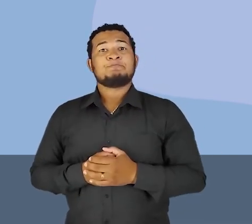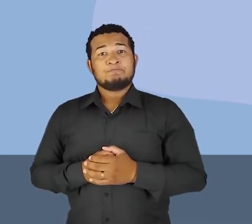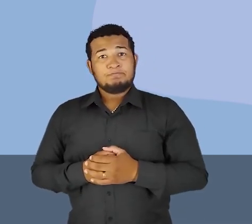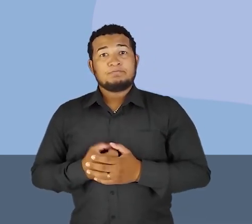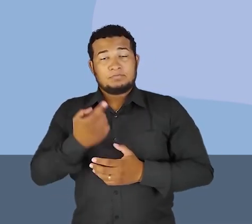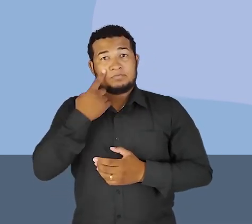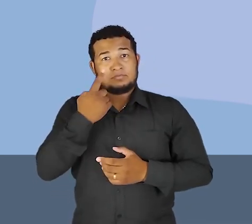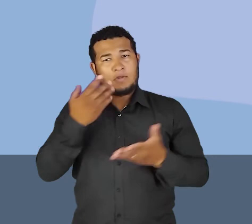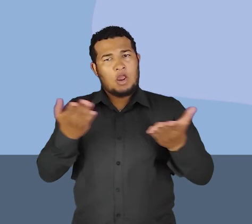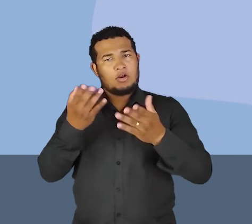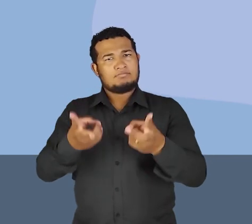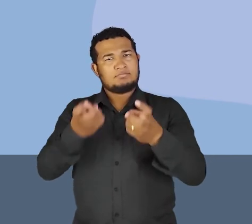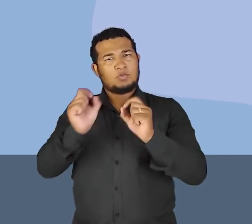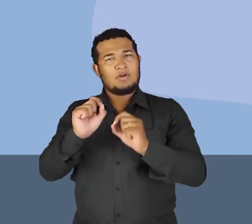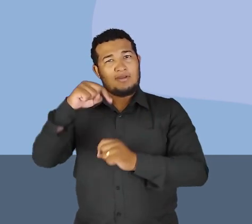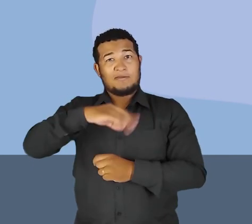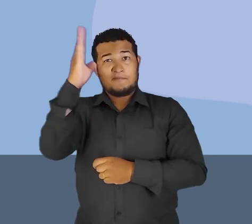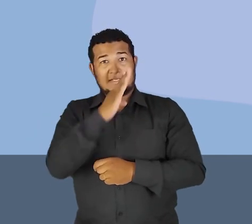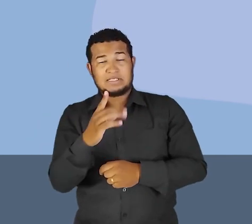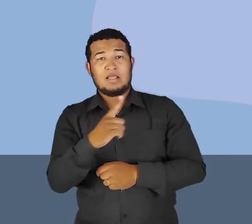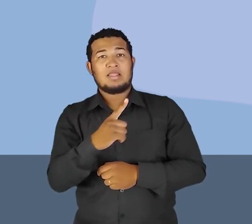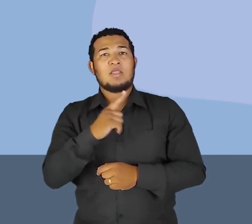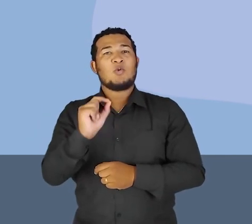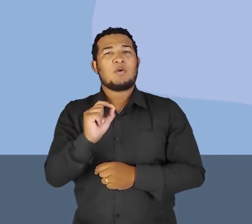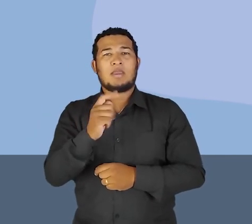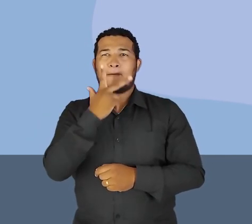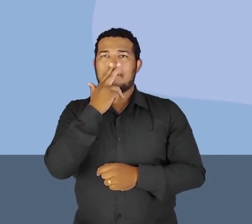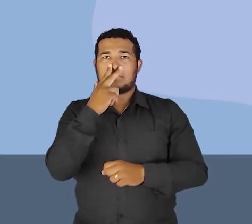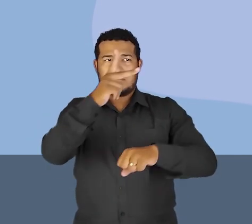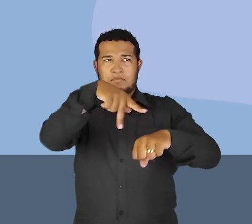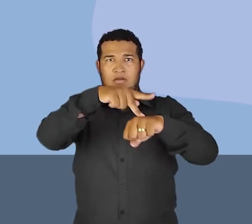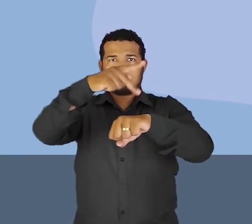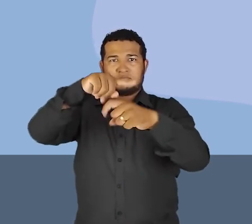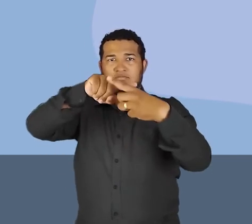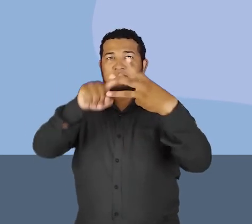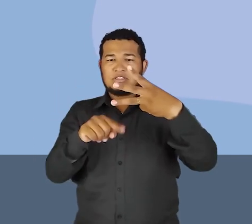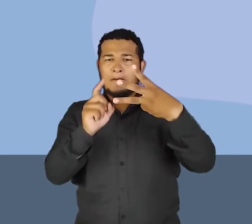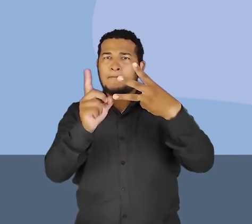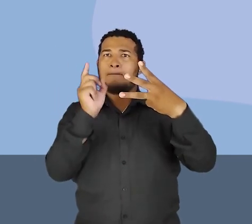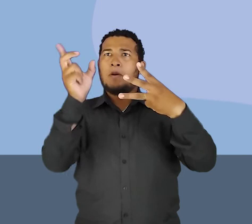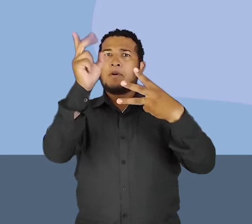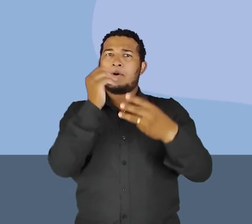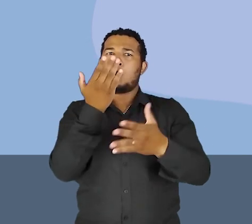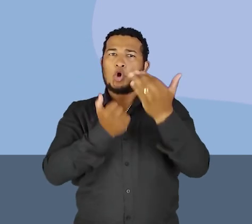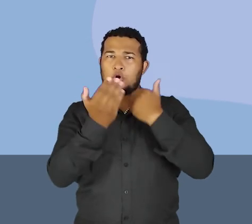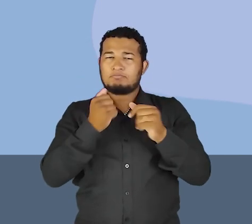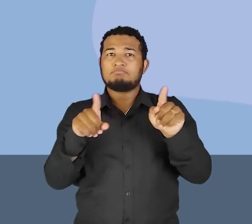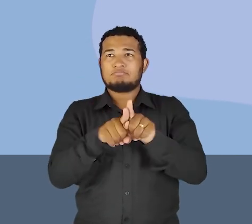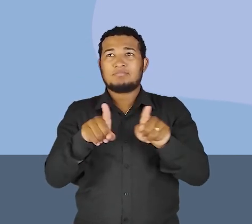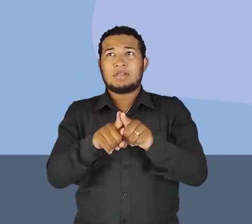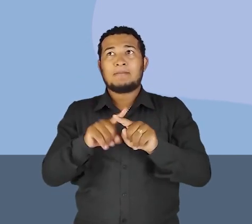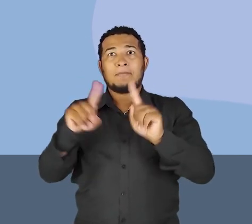Vamos observar aí que o Brasil se encontra num dos 3 países que mais exportam alimentos e observe, ele